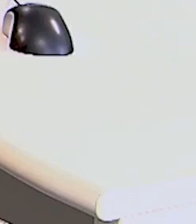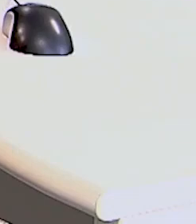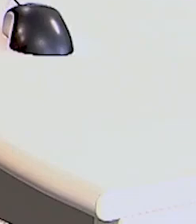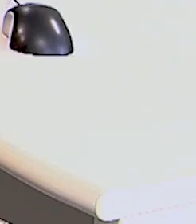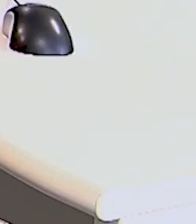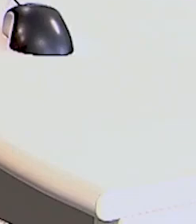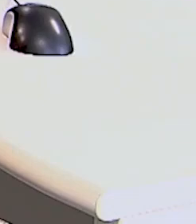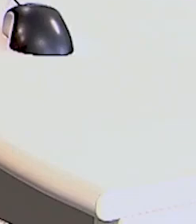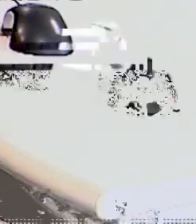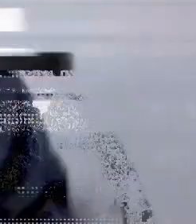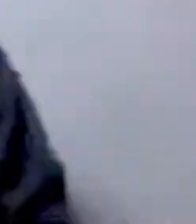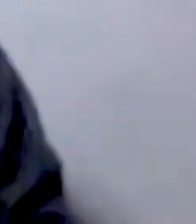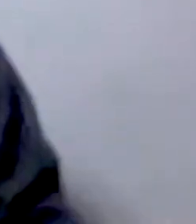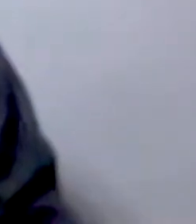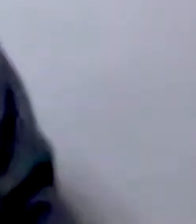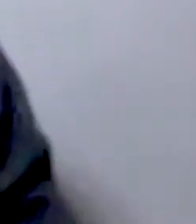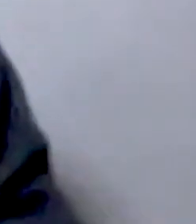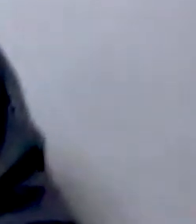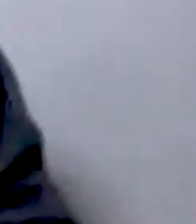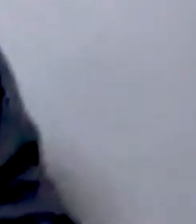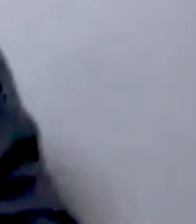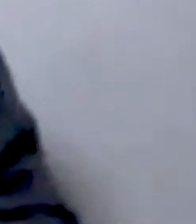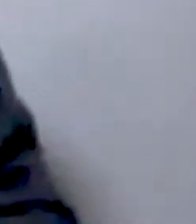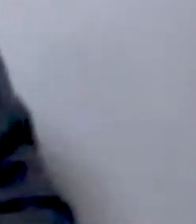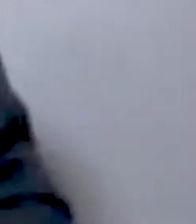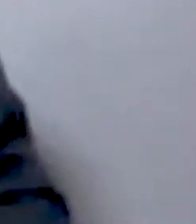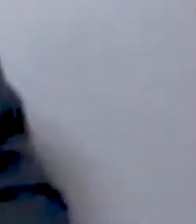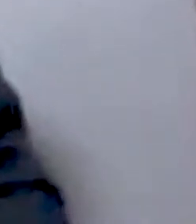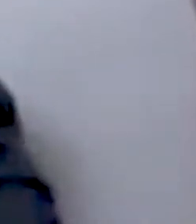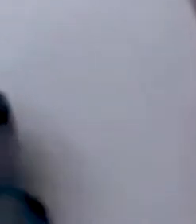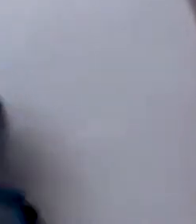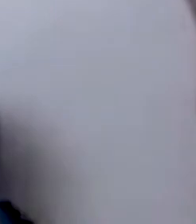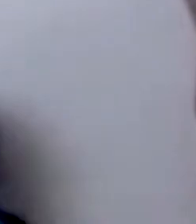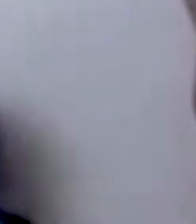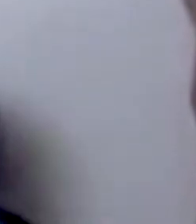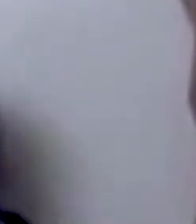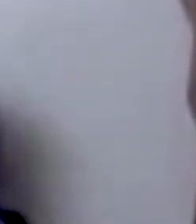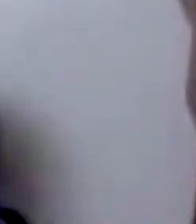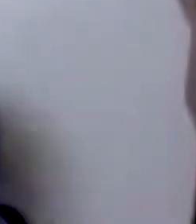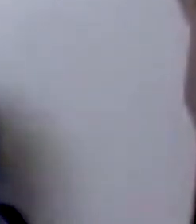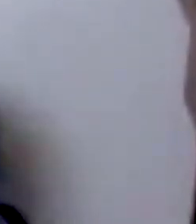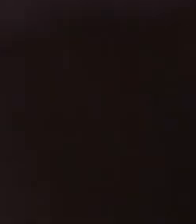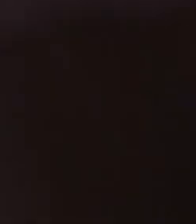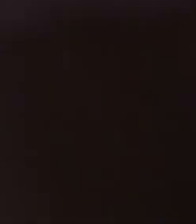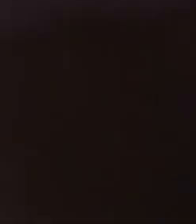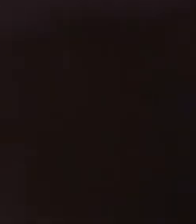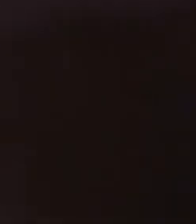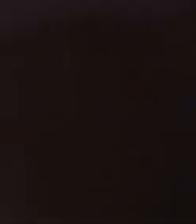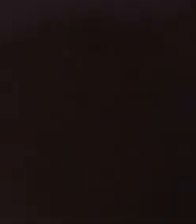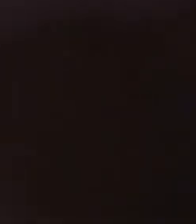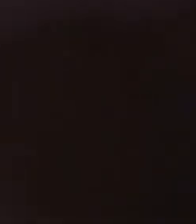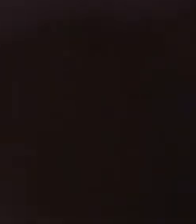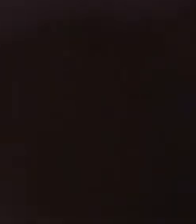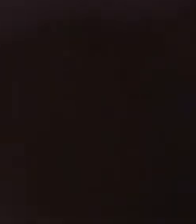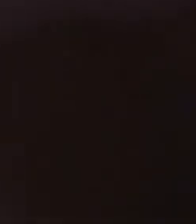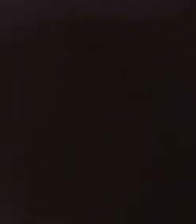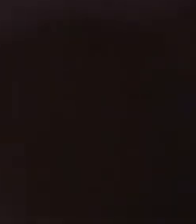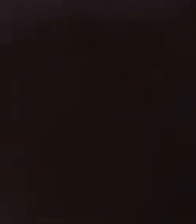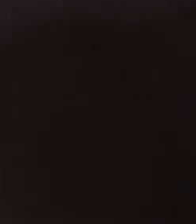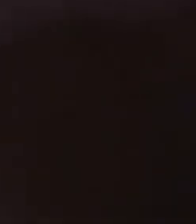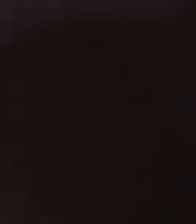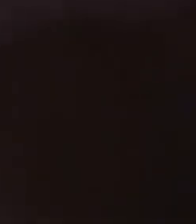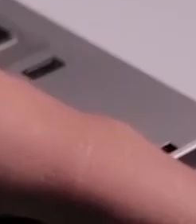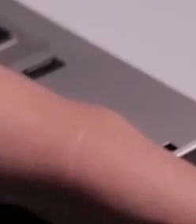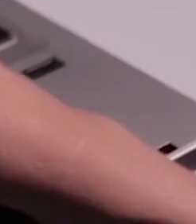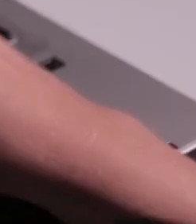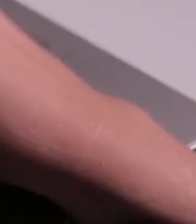sistema fica vulnerável. Este especialista e consultor de defesa, segurança e inteligência falou sobre a importância que o